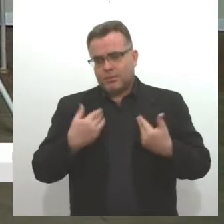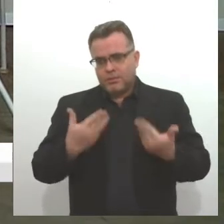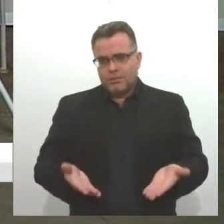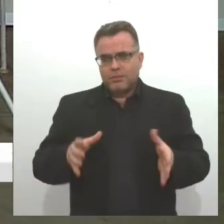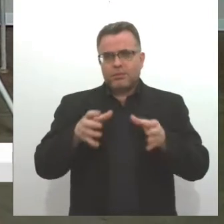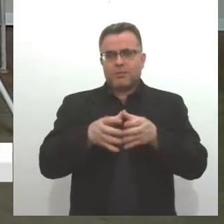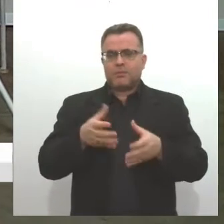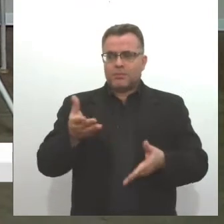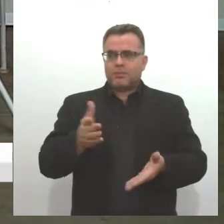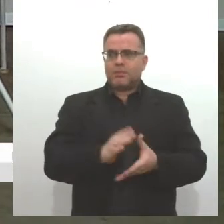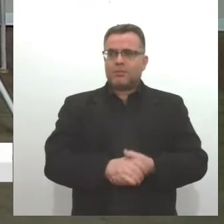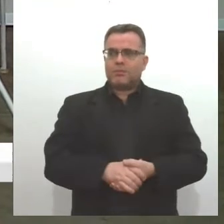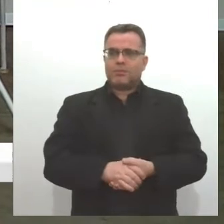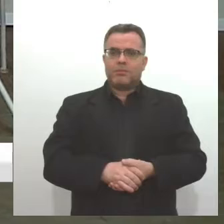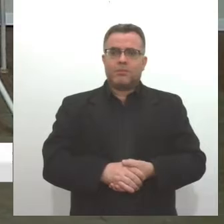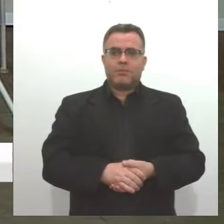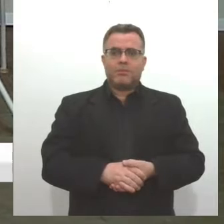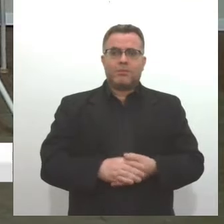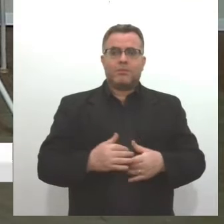né?